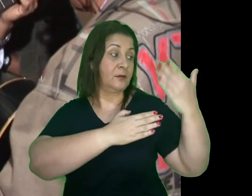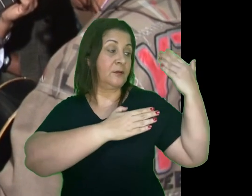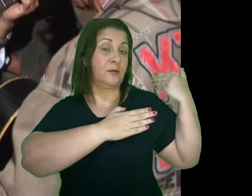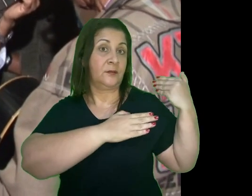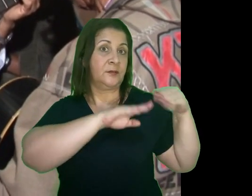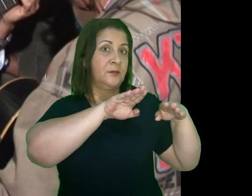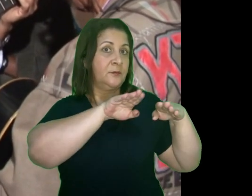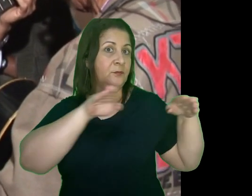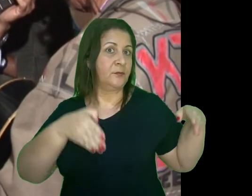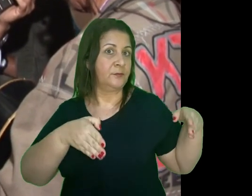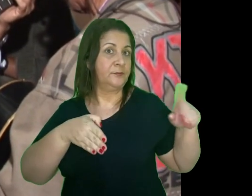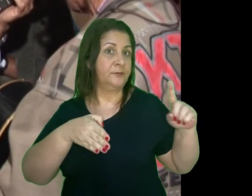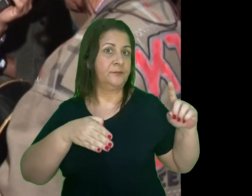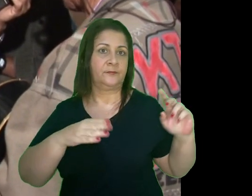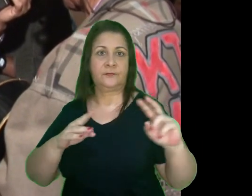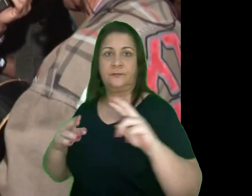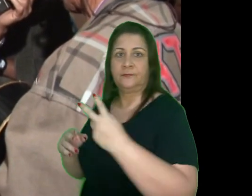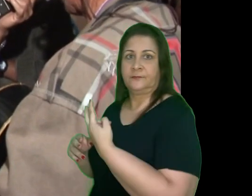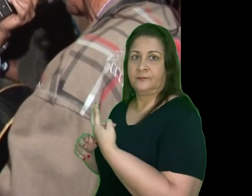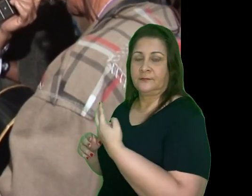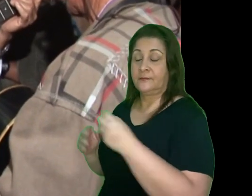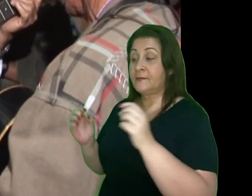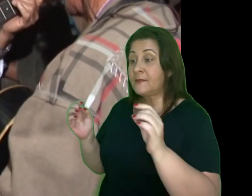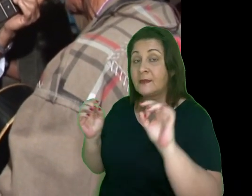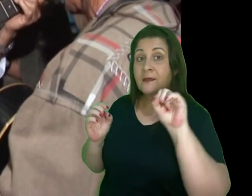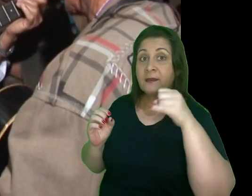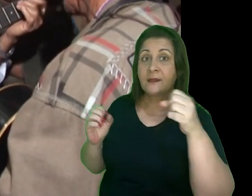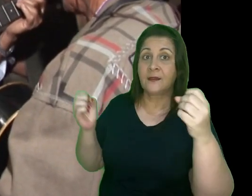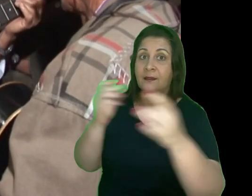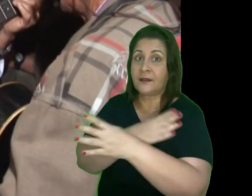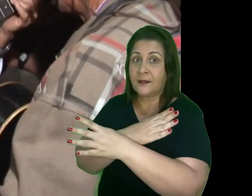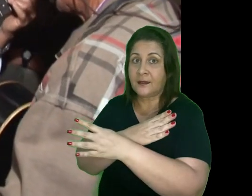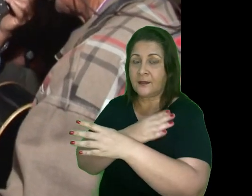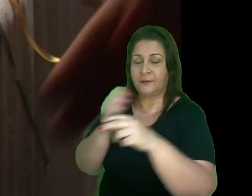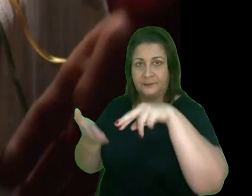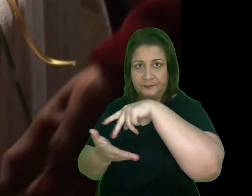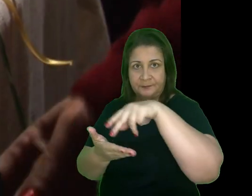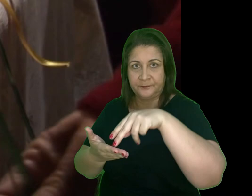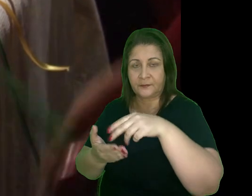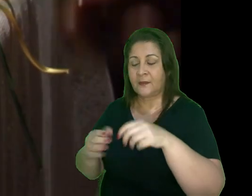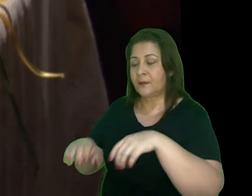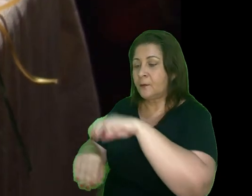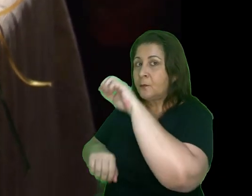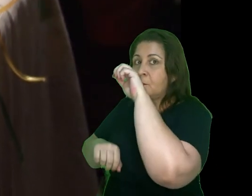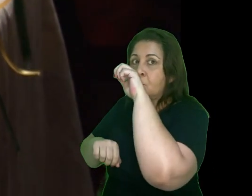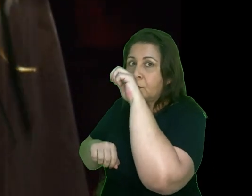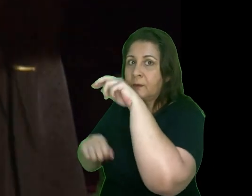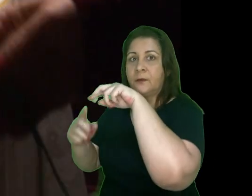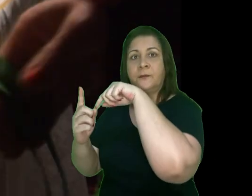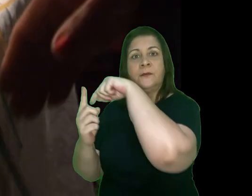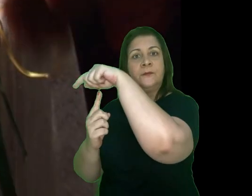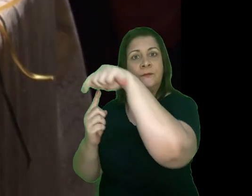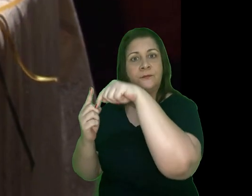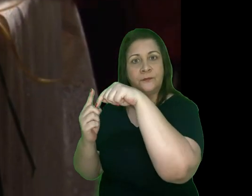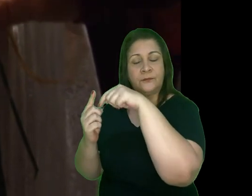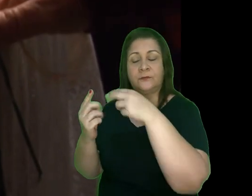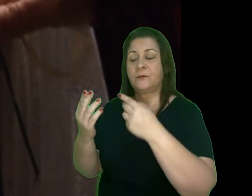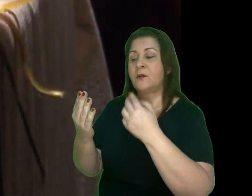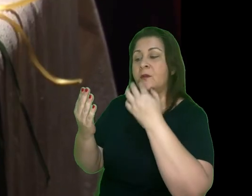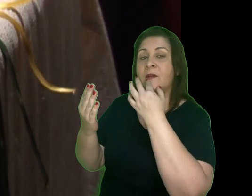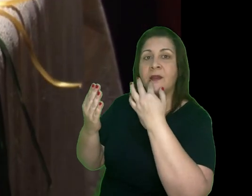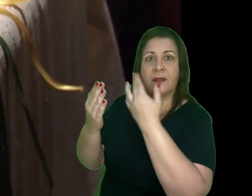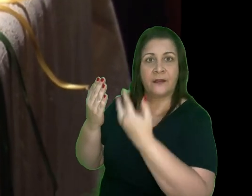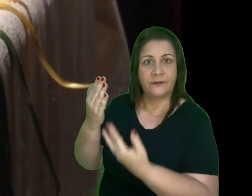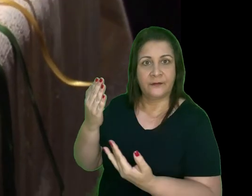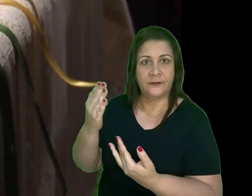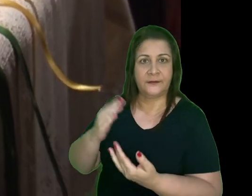nunca dançam de costas para o altar de São Gonçalo. Ao sair da dança, deve-se beijar o santo ou as fitas que enfeitam o